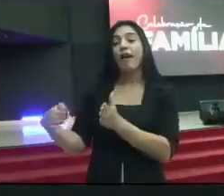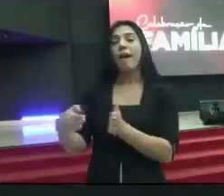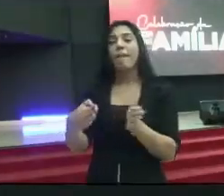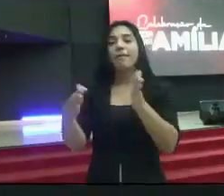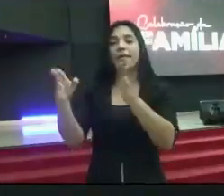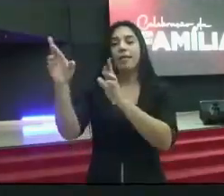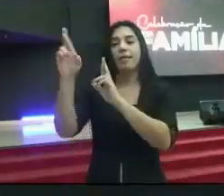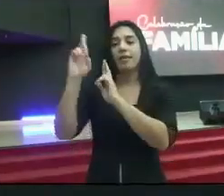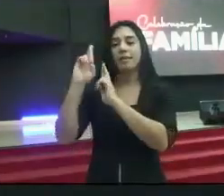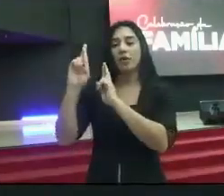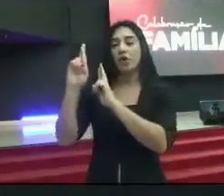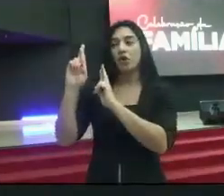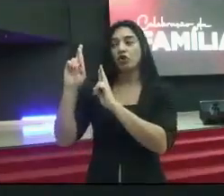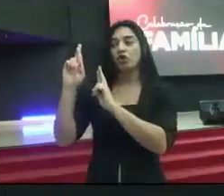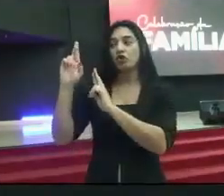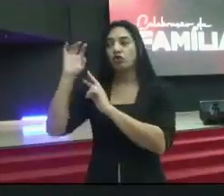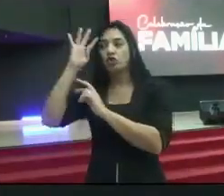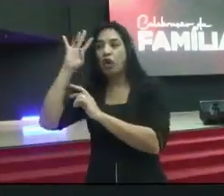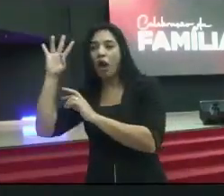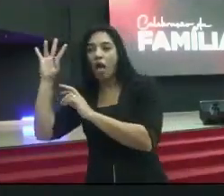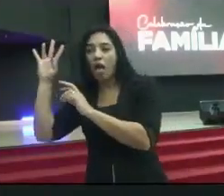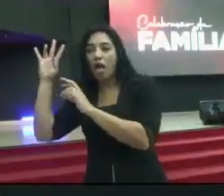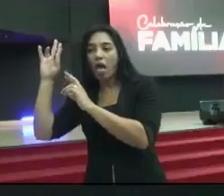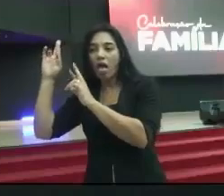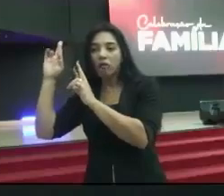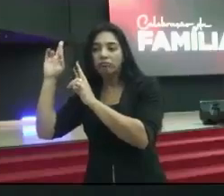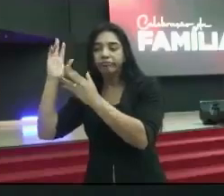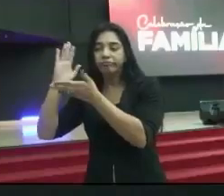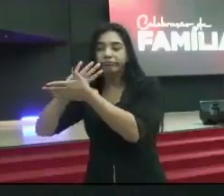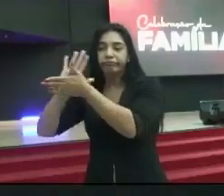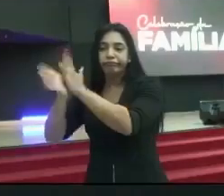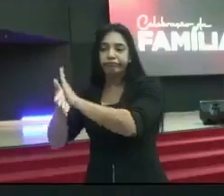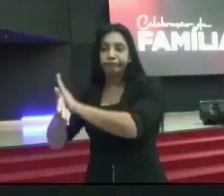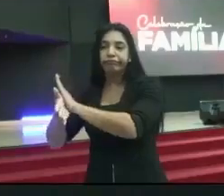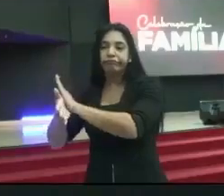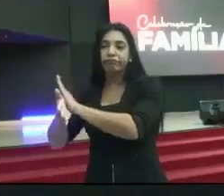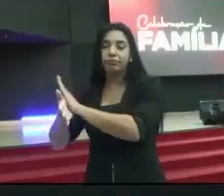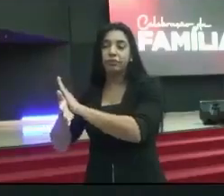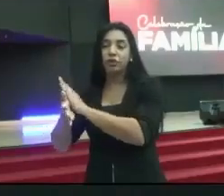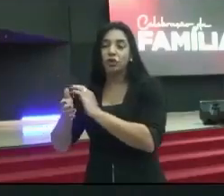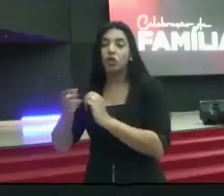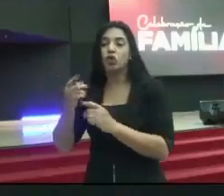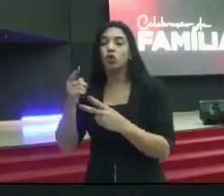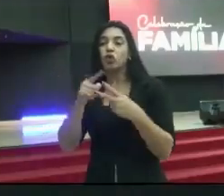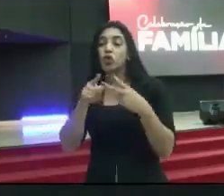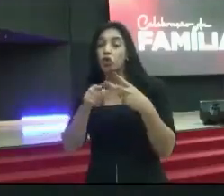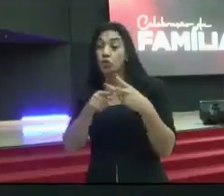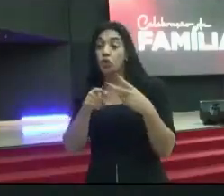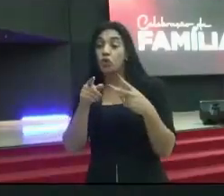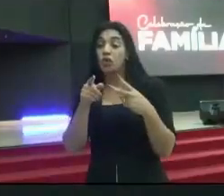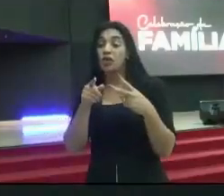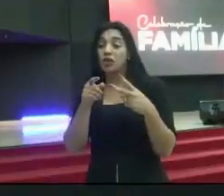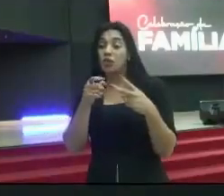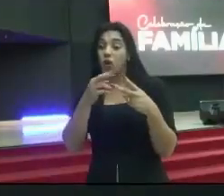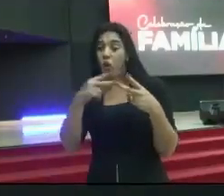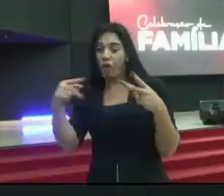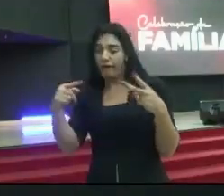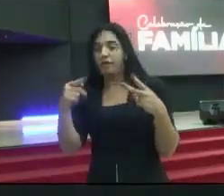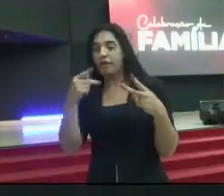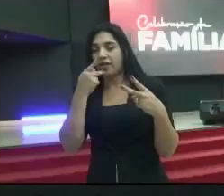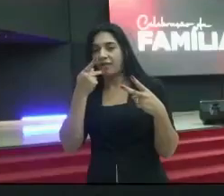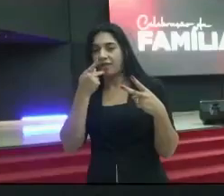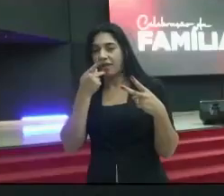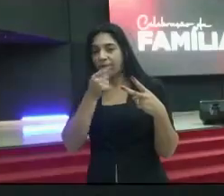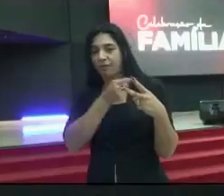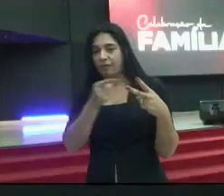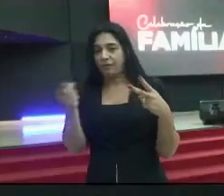sonhos despedaçados e os sonhos restaurados? Duas verdades que eu quero que marque o teu coração